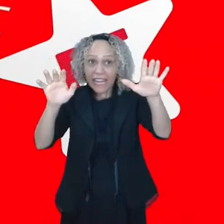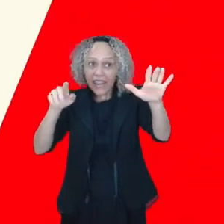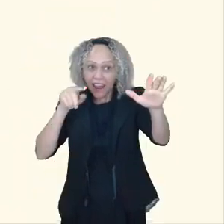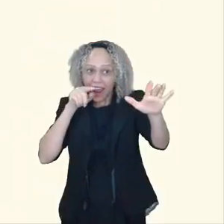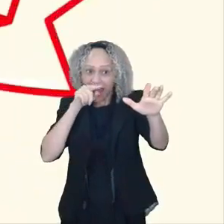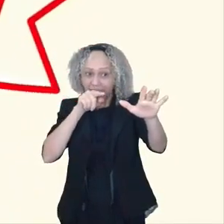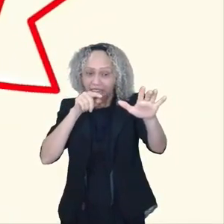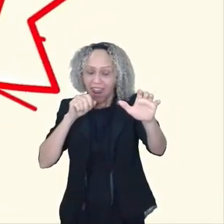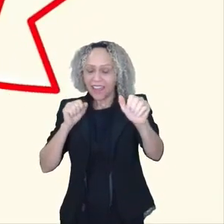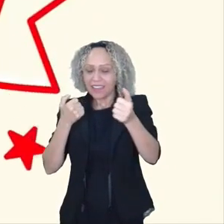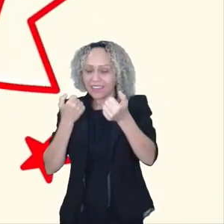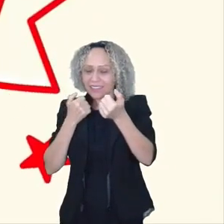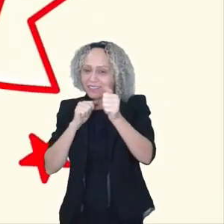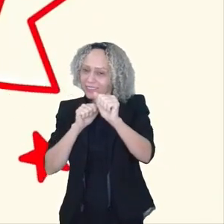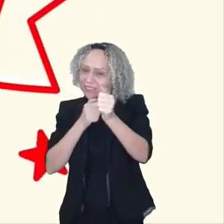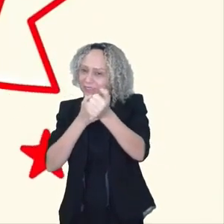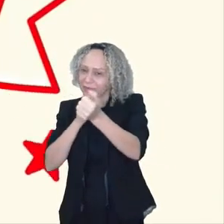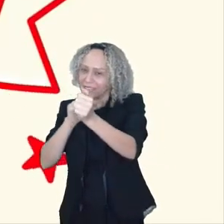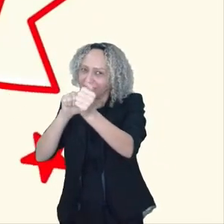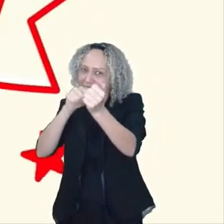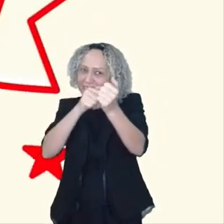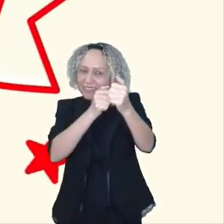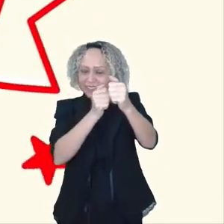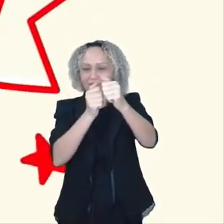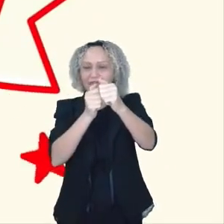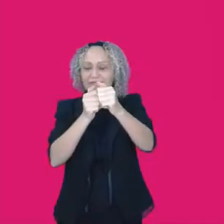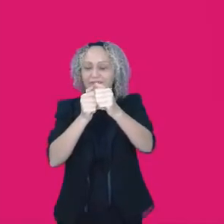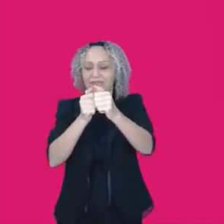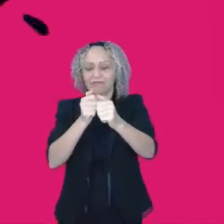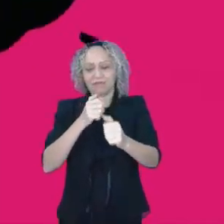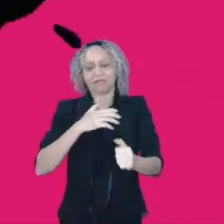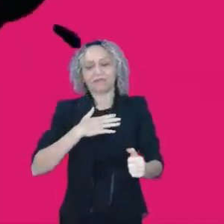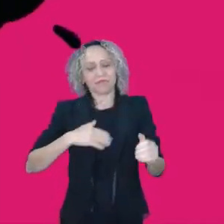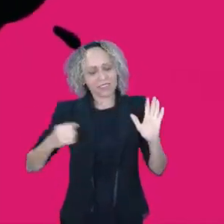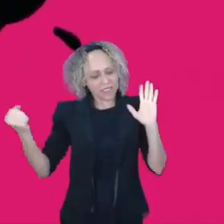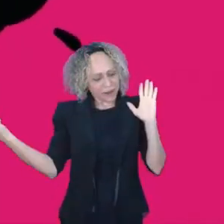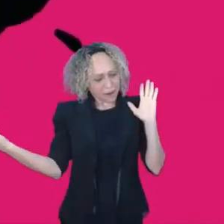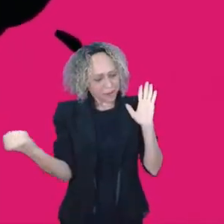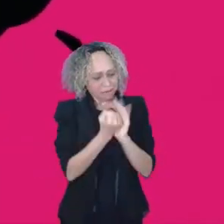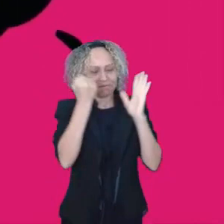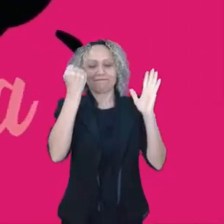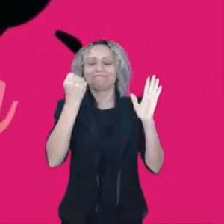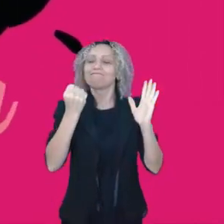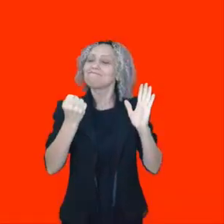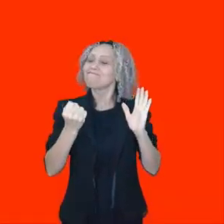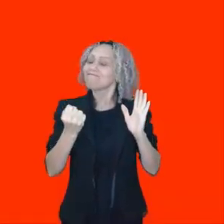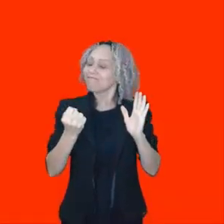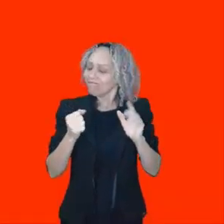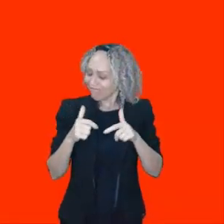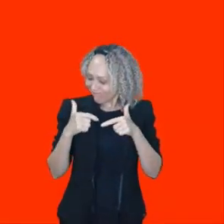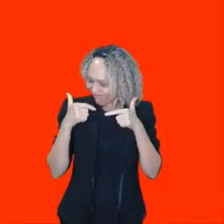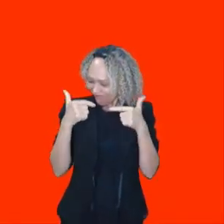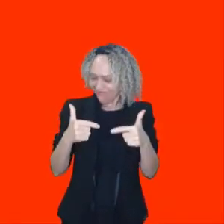brilha, ela é quem vai me guiar. Ser guerreira é minha